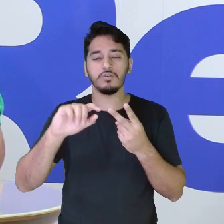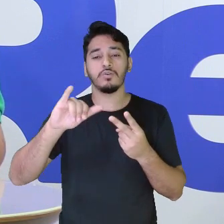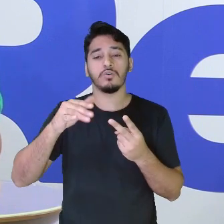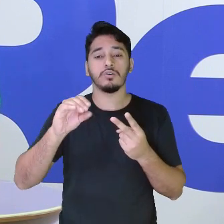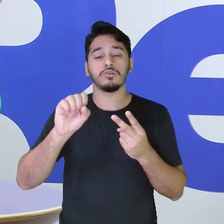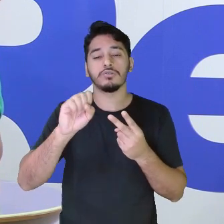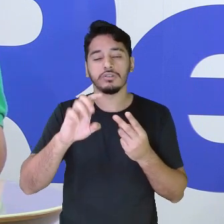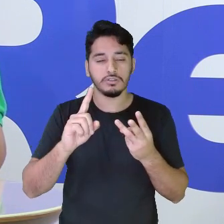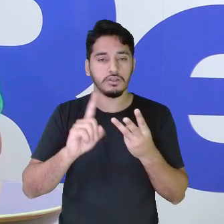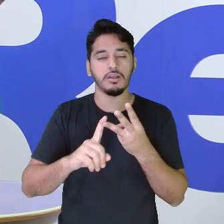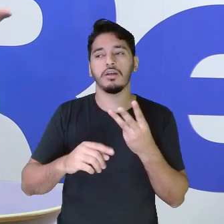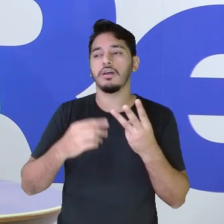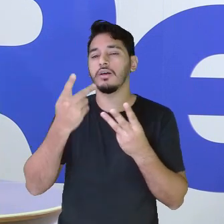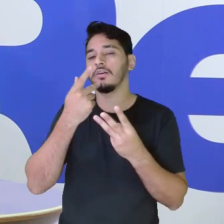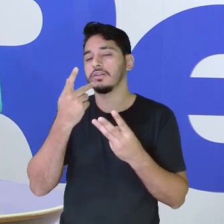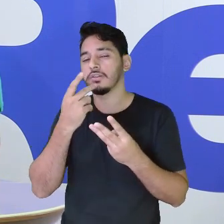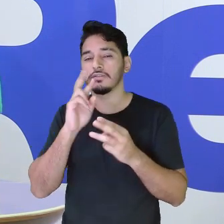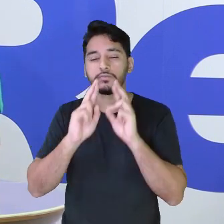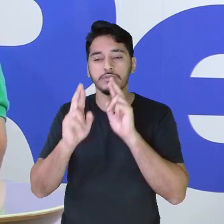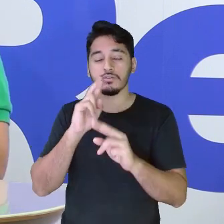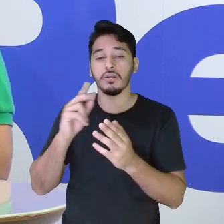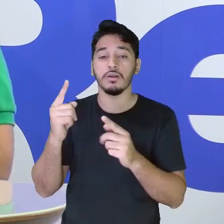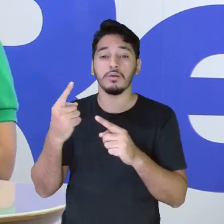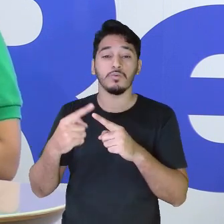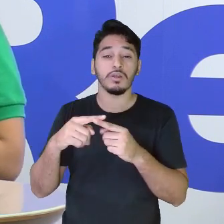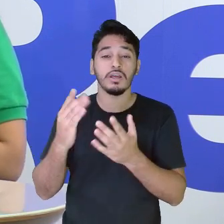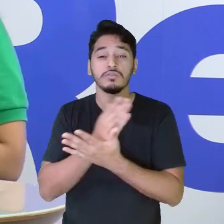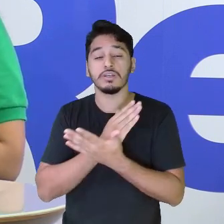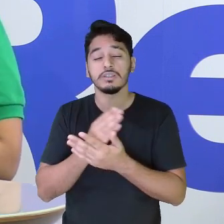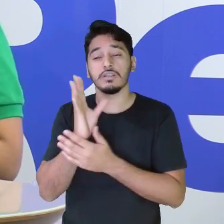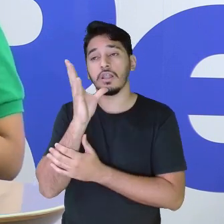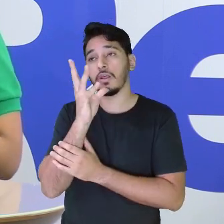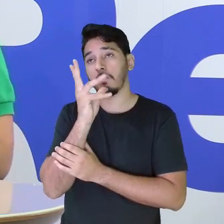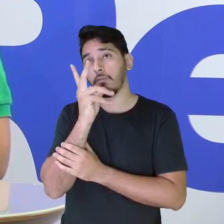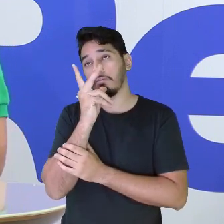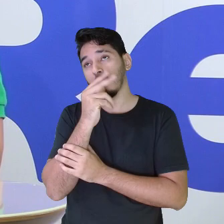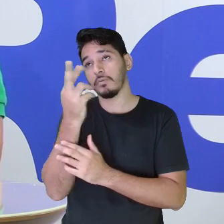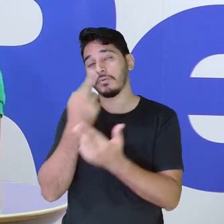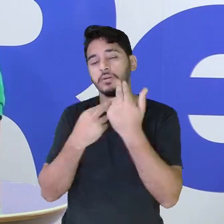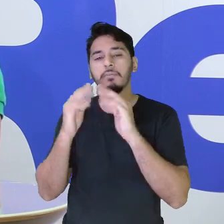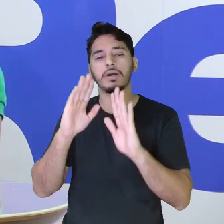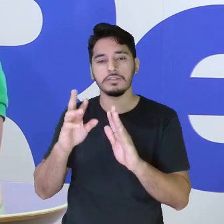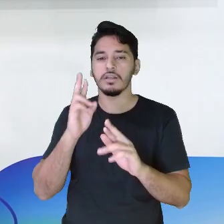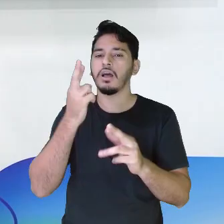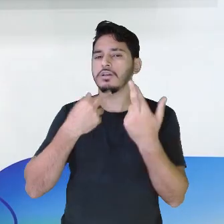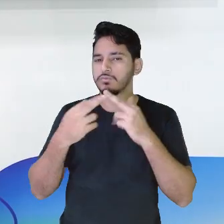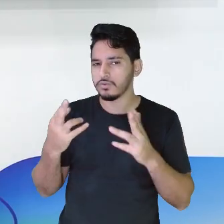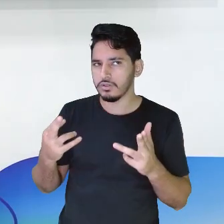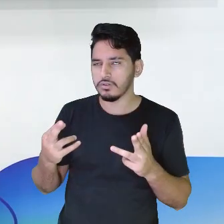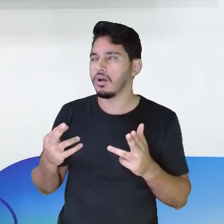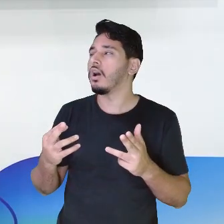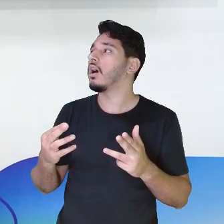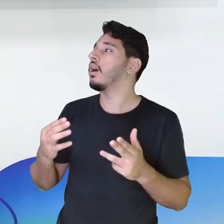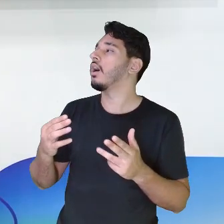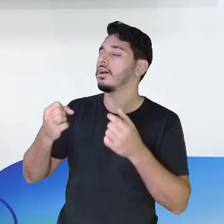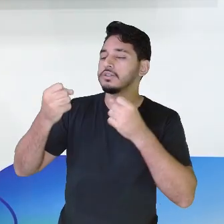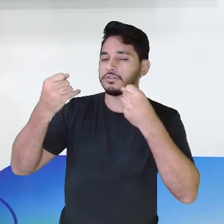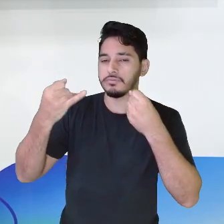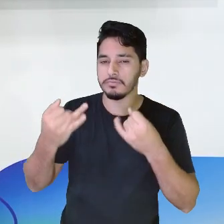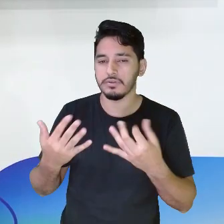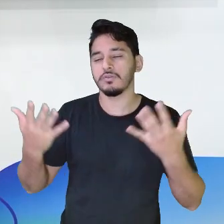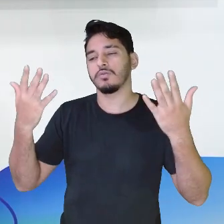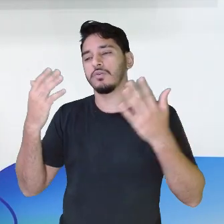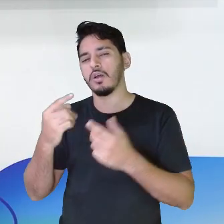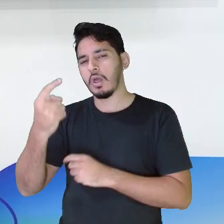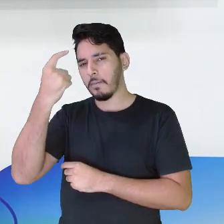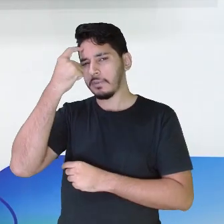eles responderam quando foi agudo, quando foi raso, porque às vezes demora um pouquinho a chegar. Mas entendi. Eles estão tá respondendo, explicado, sim. Tá explicado.